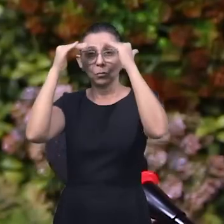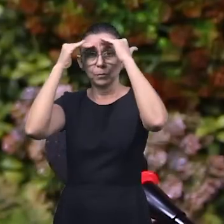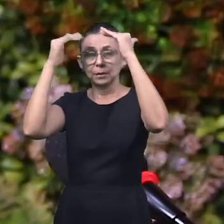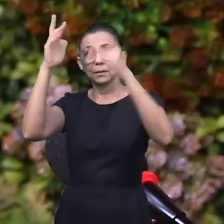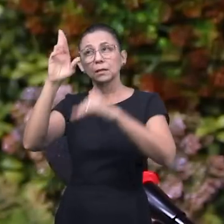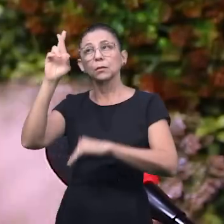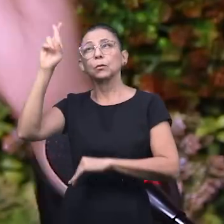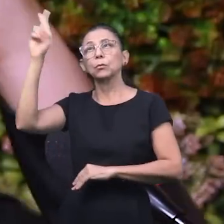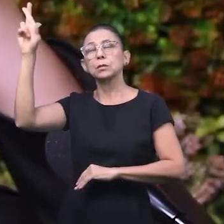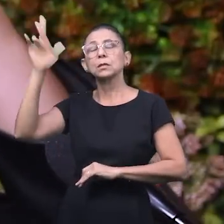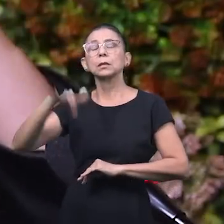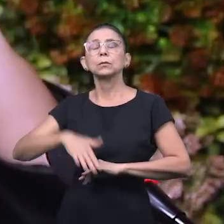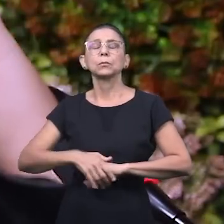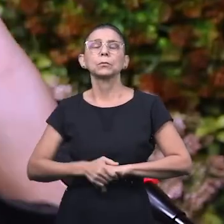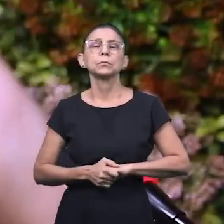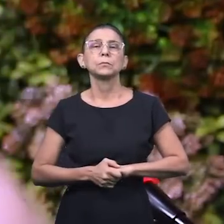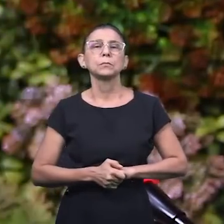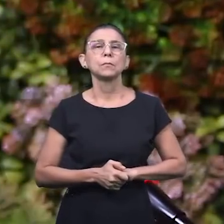E ali eu participei